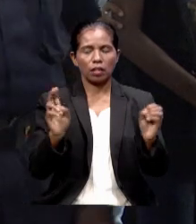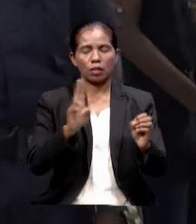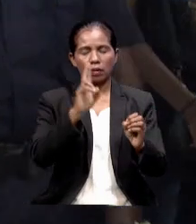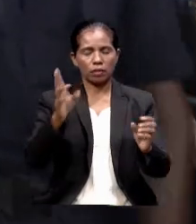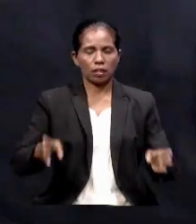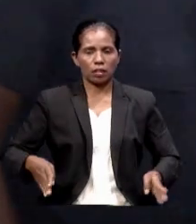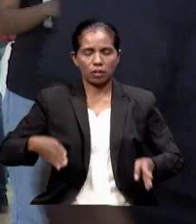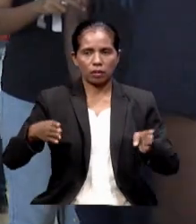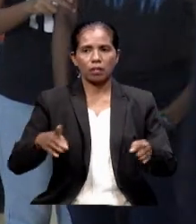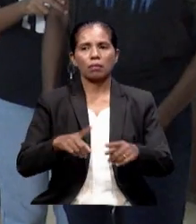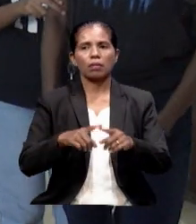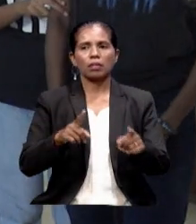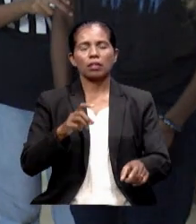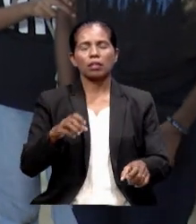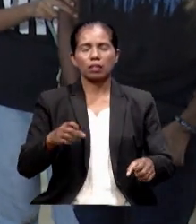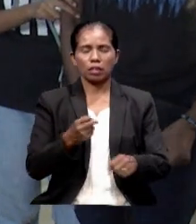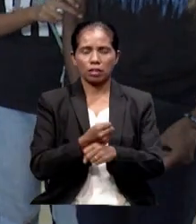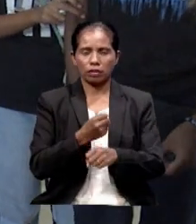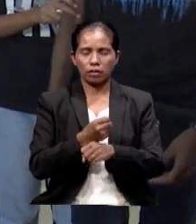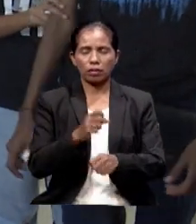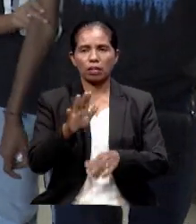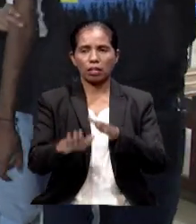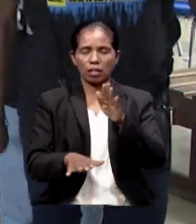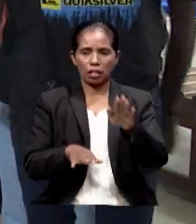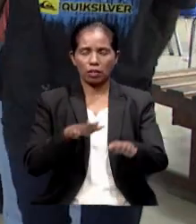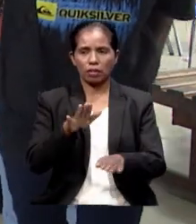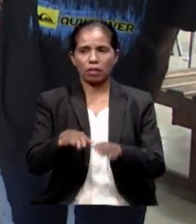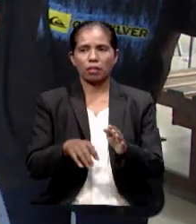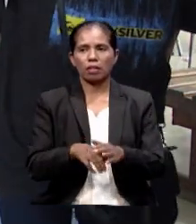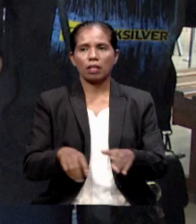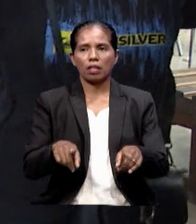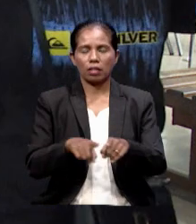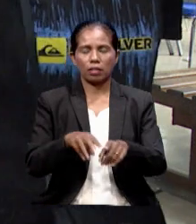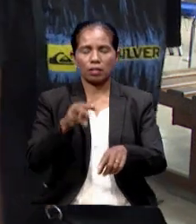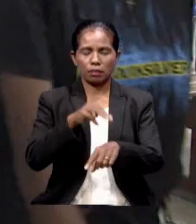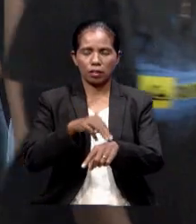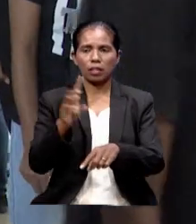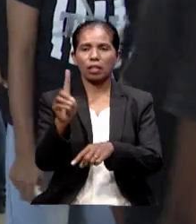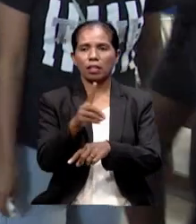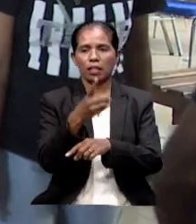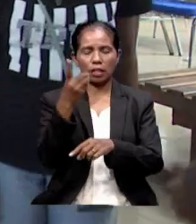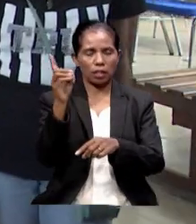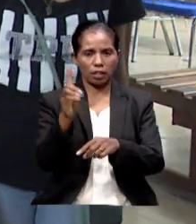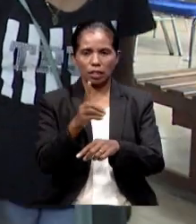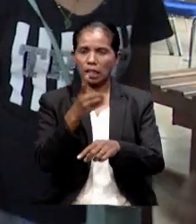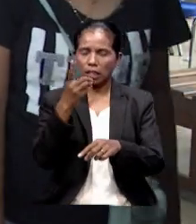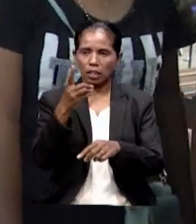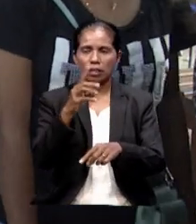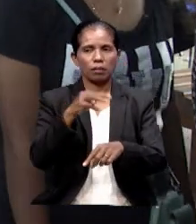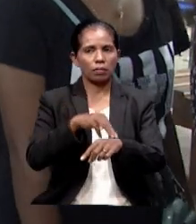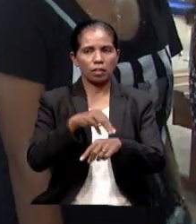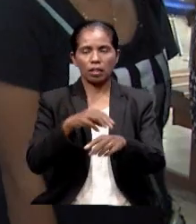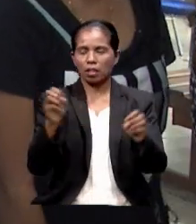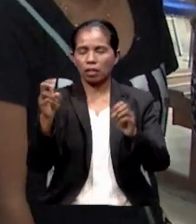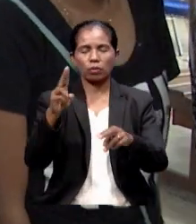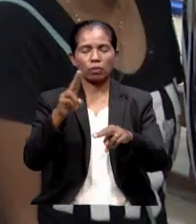roda mai bene esforço an la orasek a foi exemplo que de tanesan atu misa da dersan atu misa ni nunca atu tur de